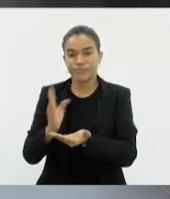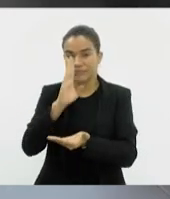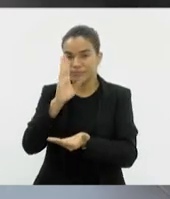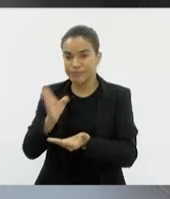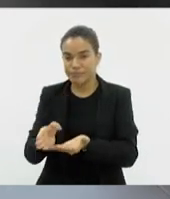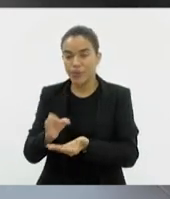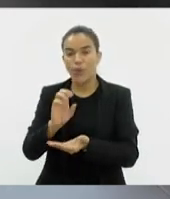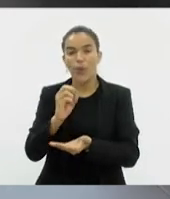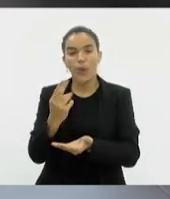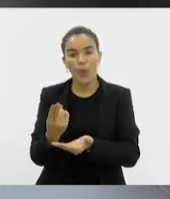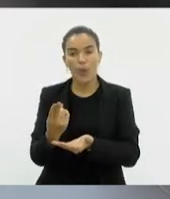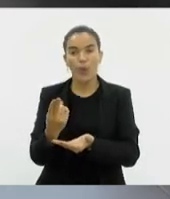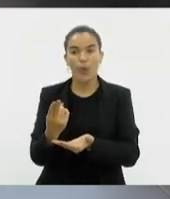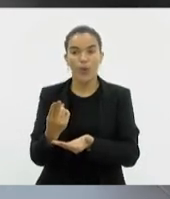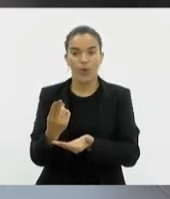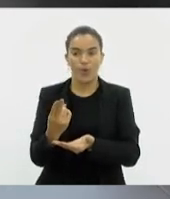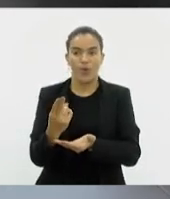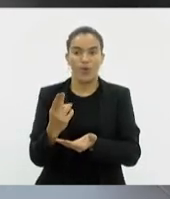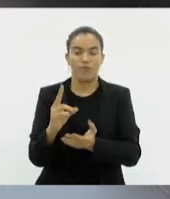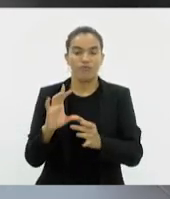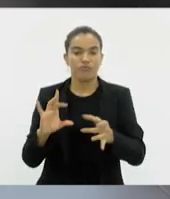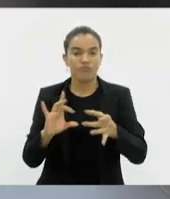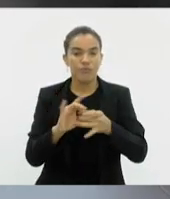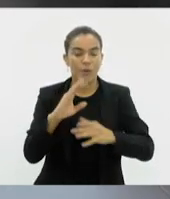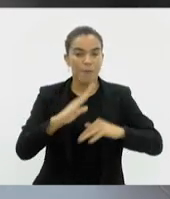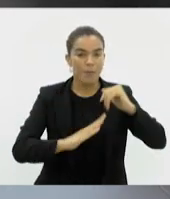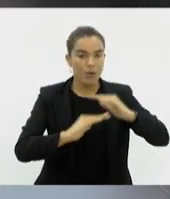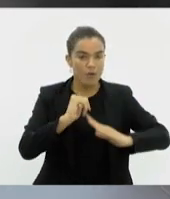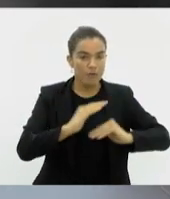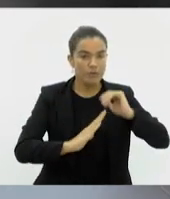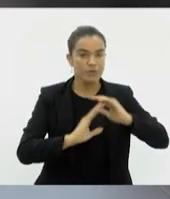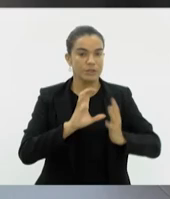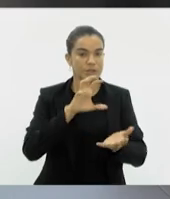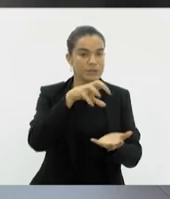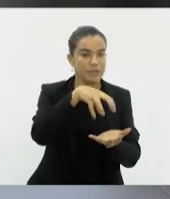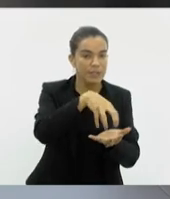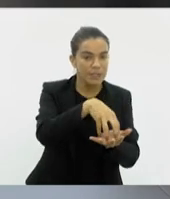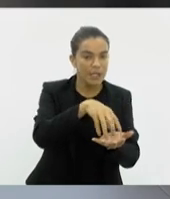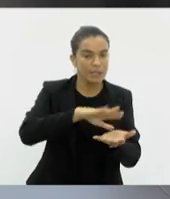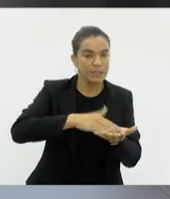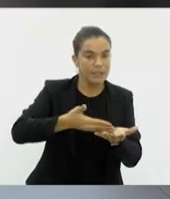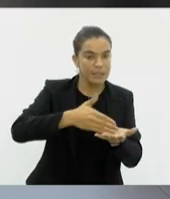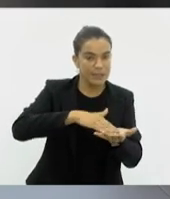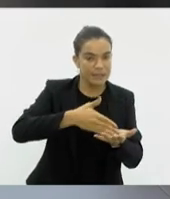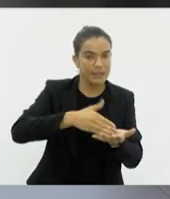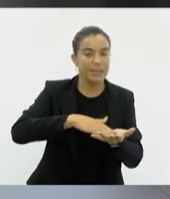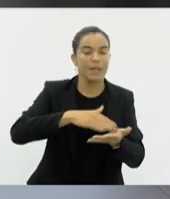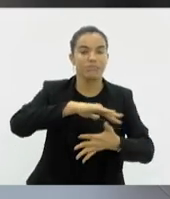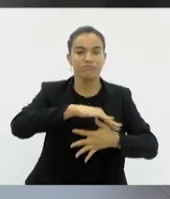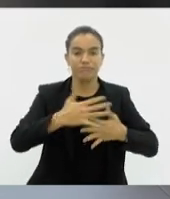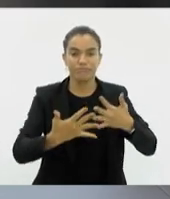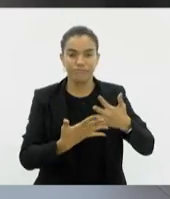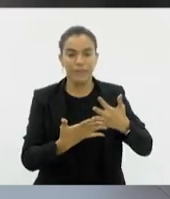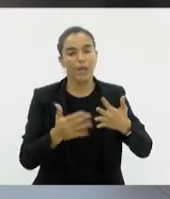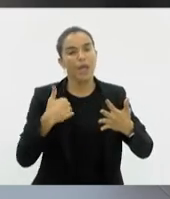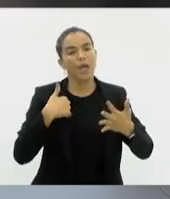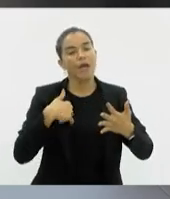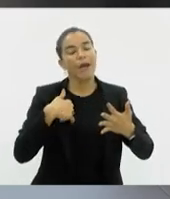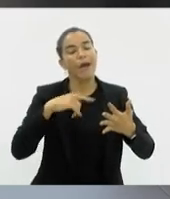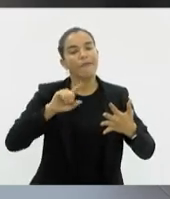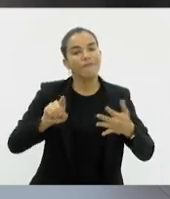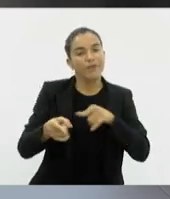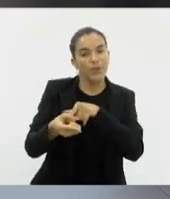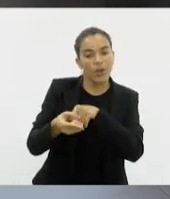diretamente ou através de cooperação técnica com centrais, né, de intérprete de Libras, aí eu entendo, vírgula,